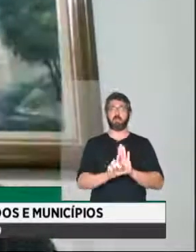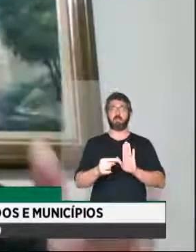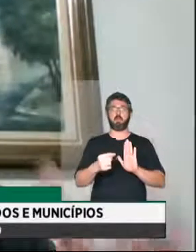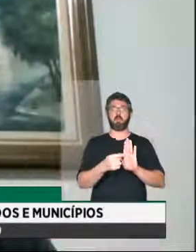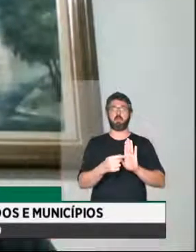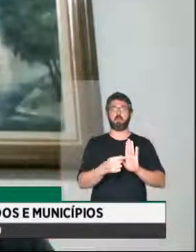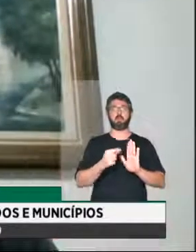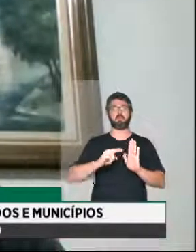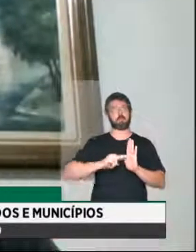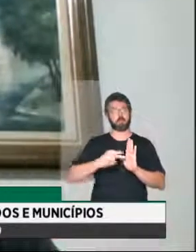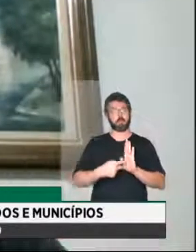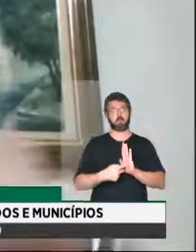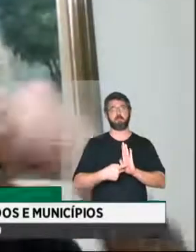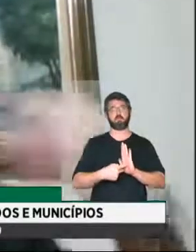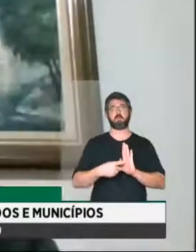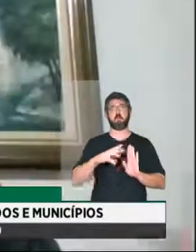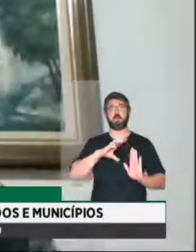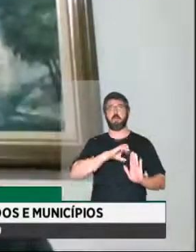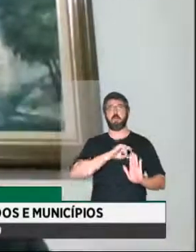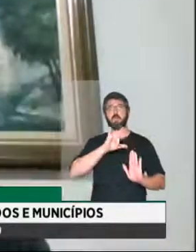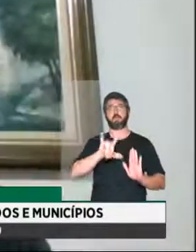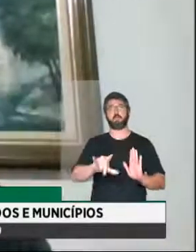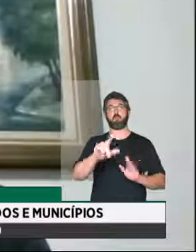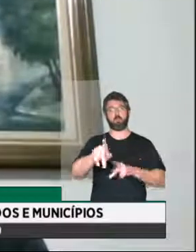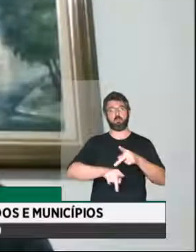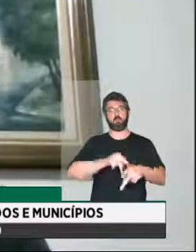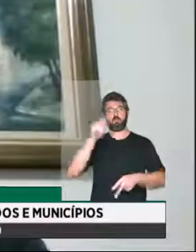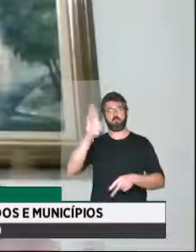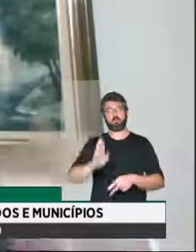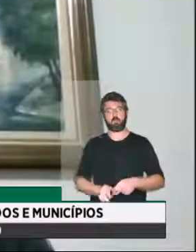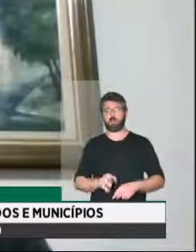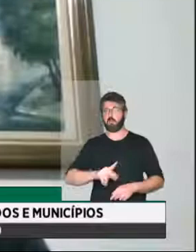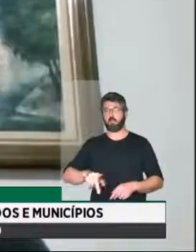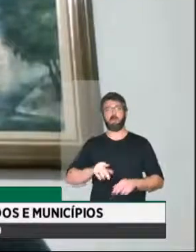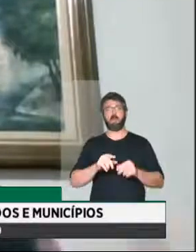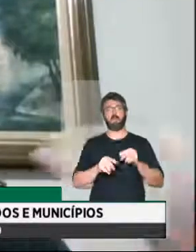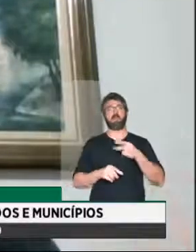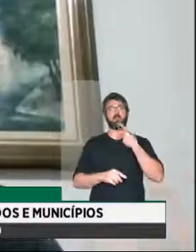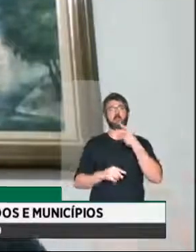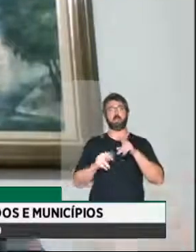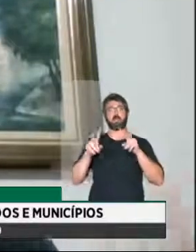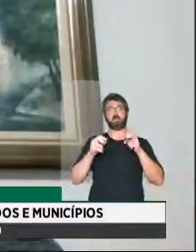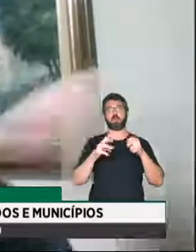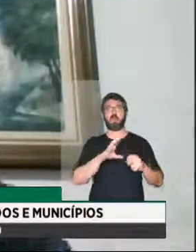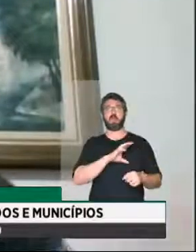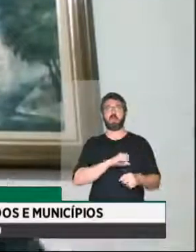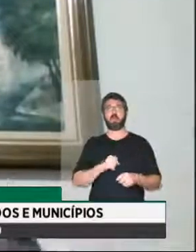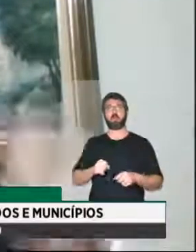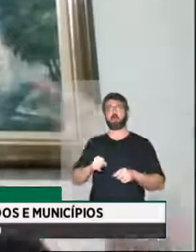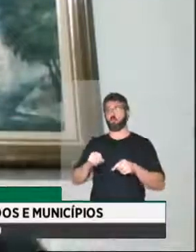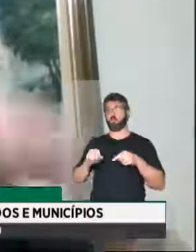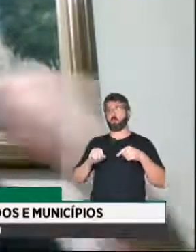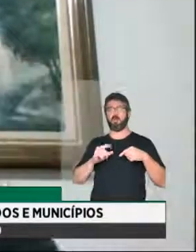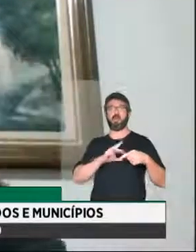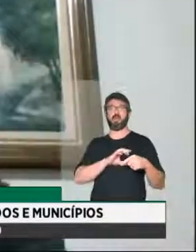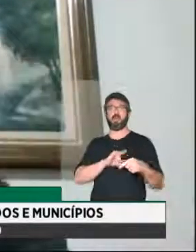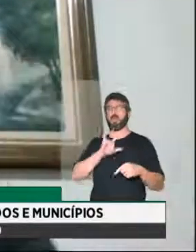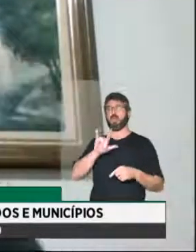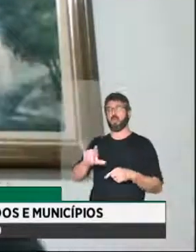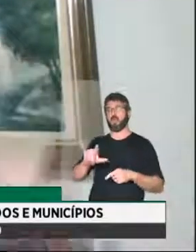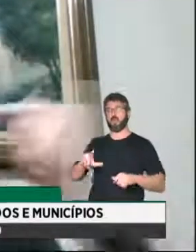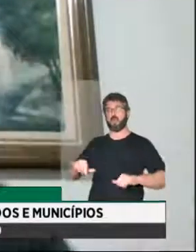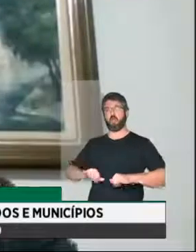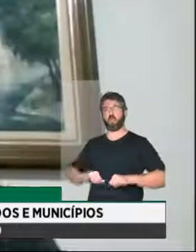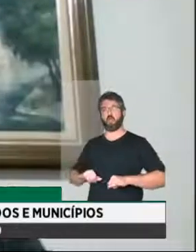realmente signifique declaração de amor ao povo brasileiro e não declaração de amor à dor ou de ódio